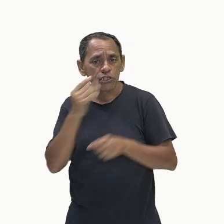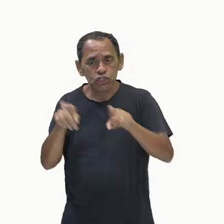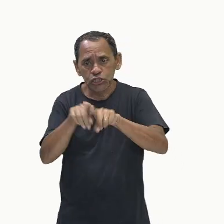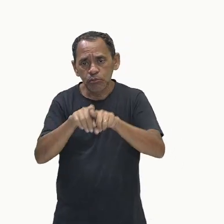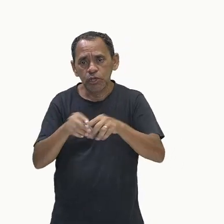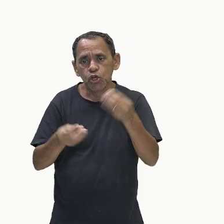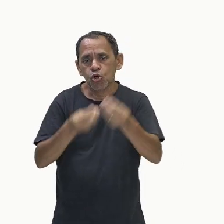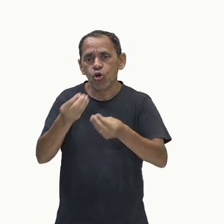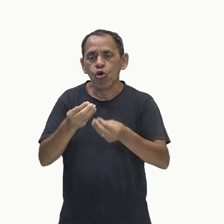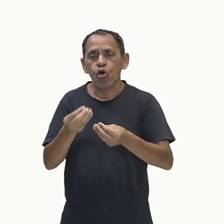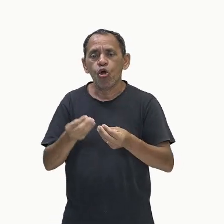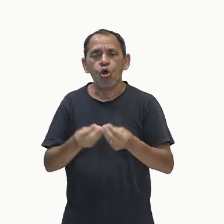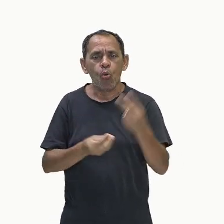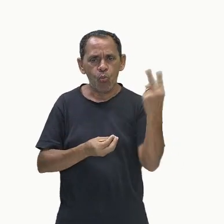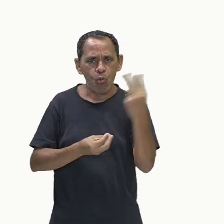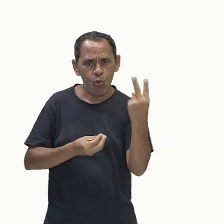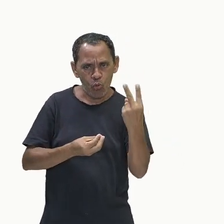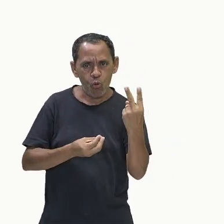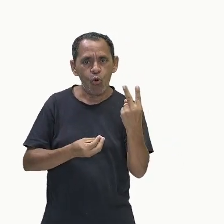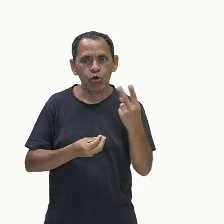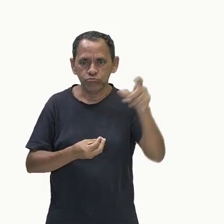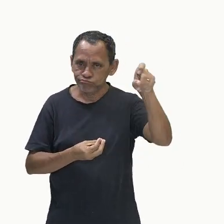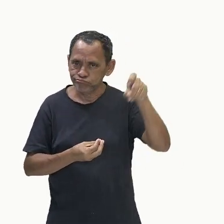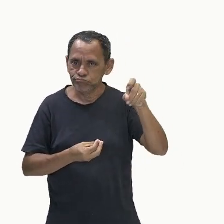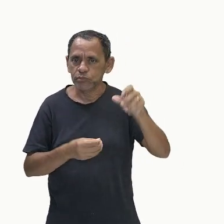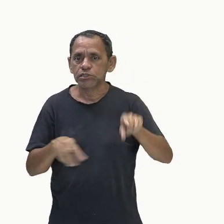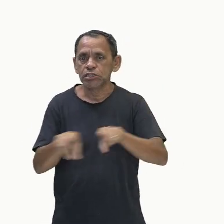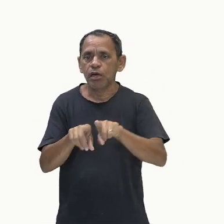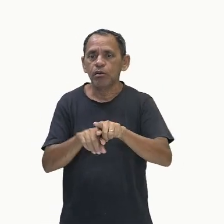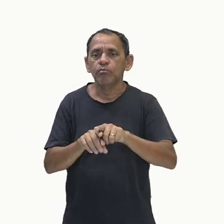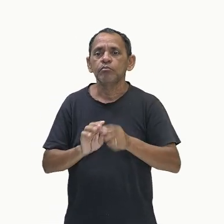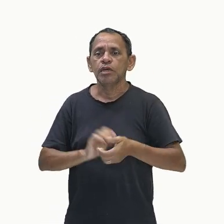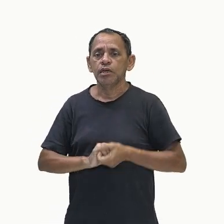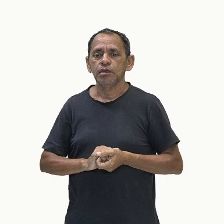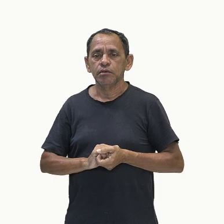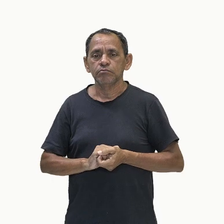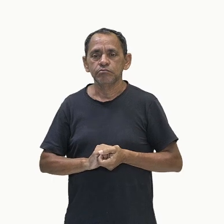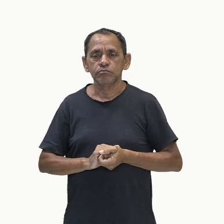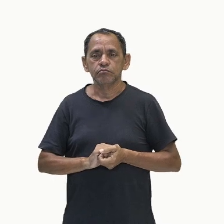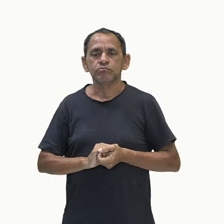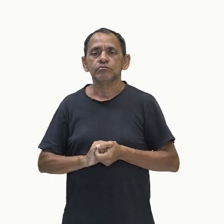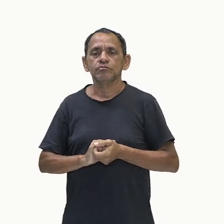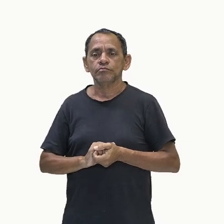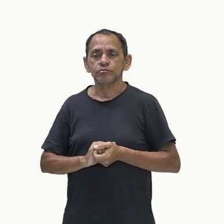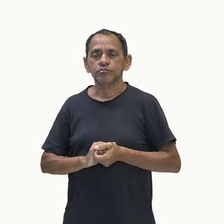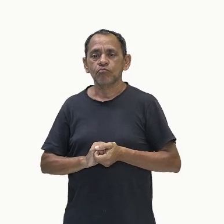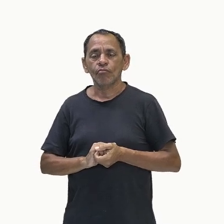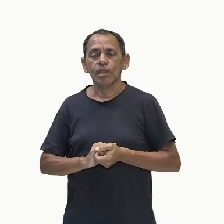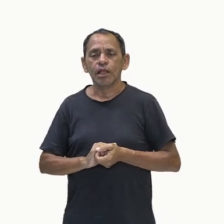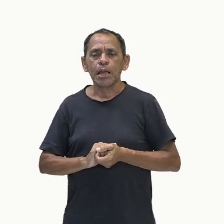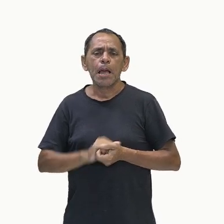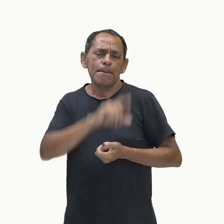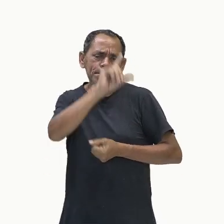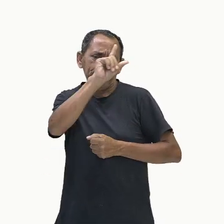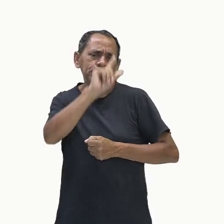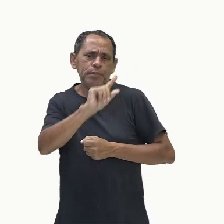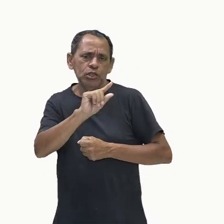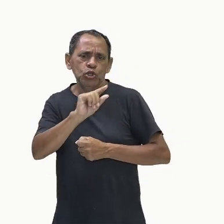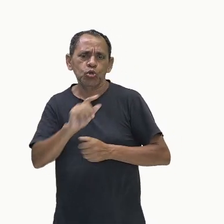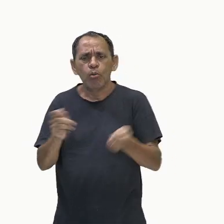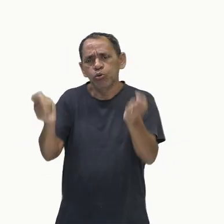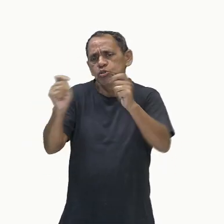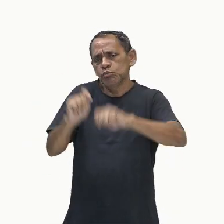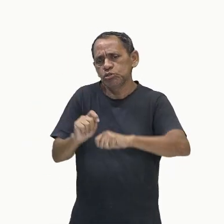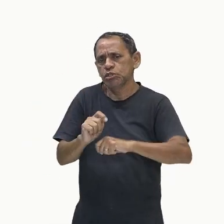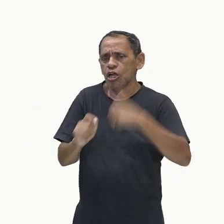em ambos os cromossomos X para que a condição seja expressa. Isso torna menos provável na mulher